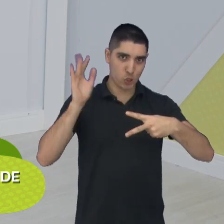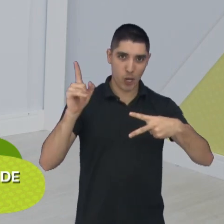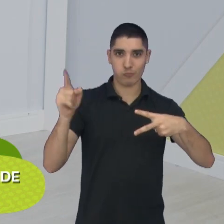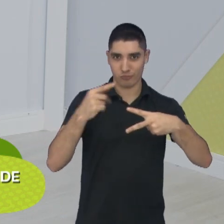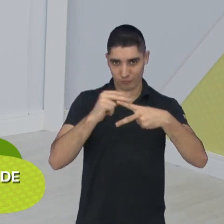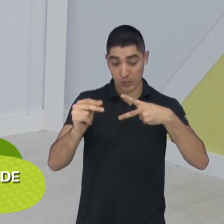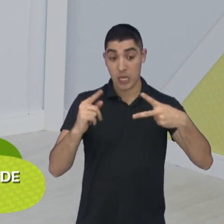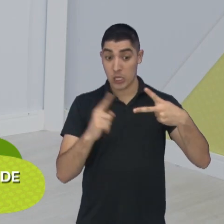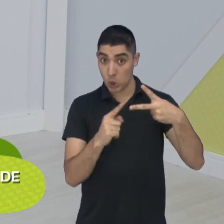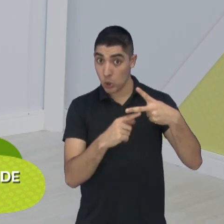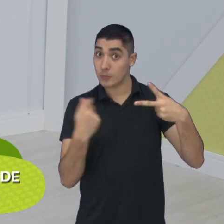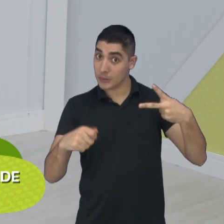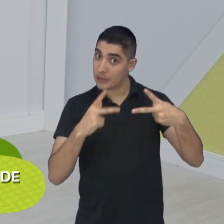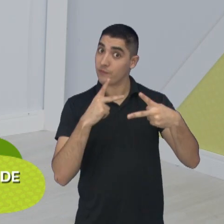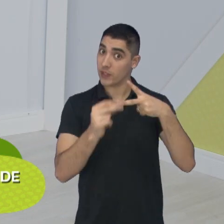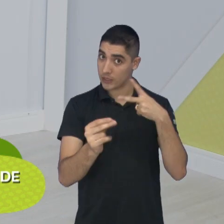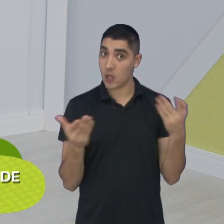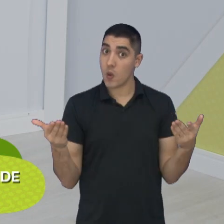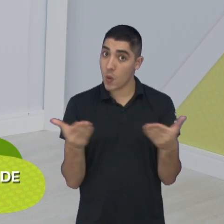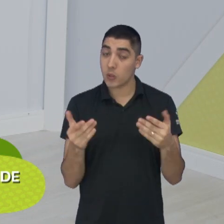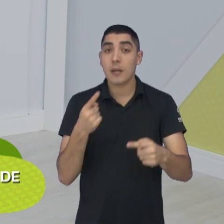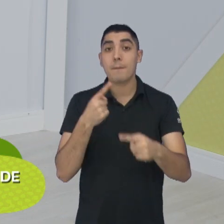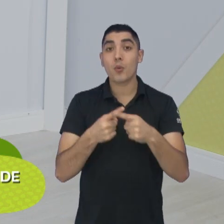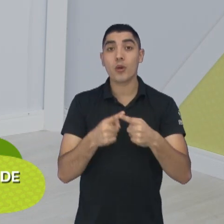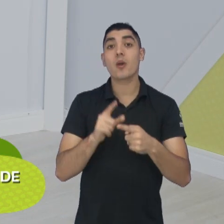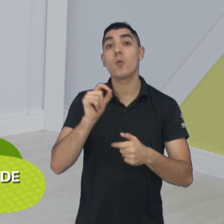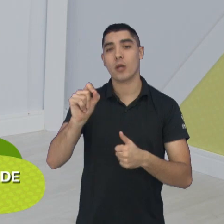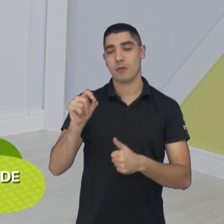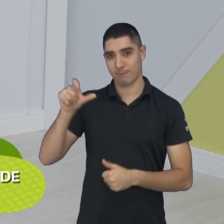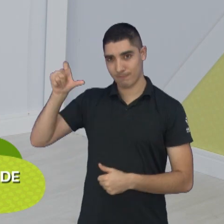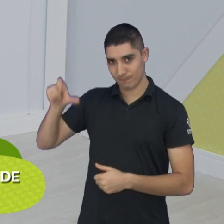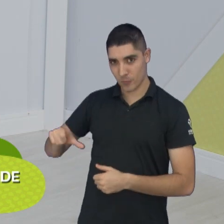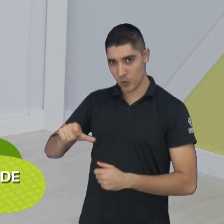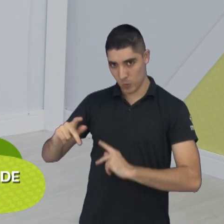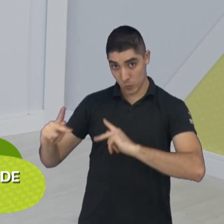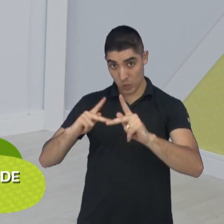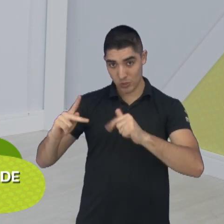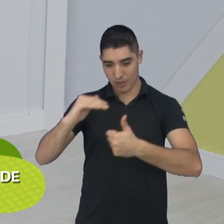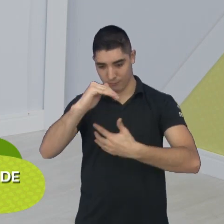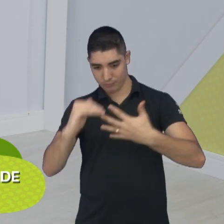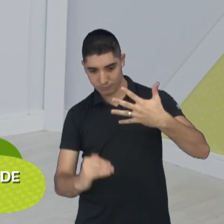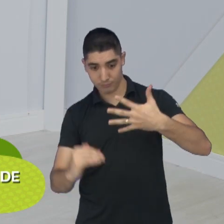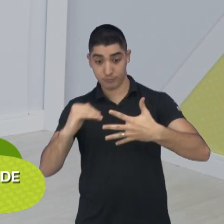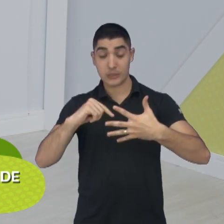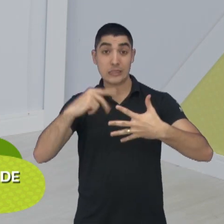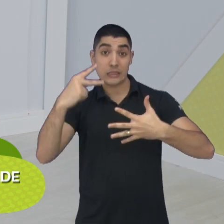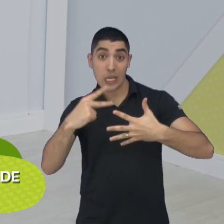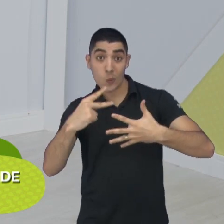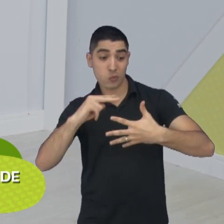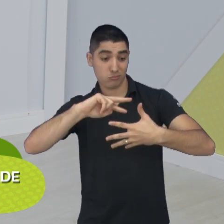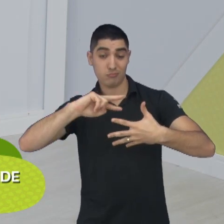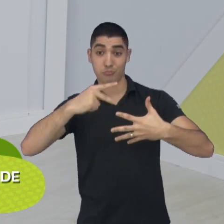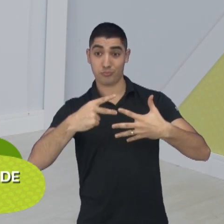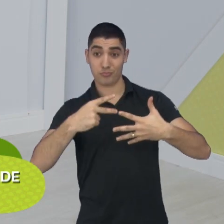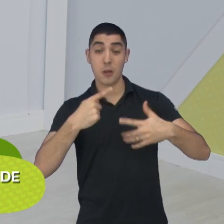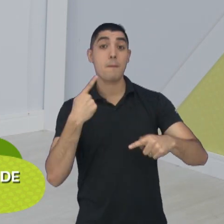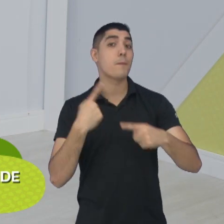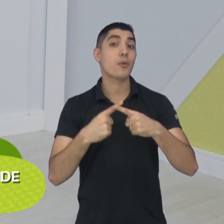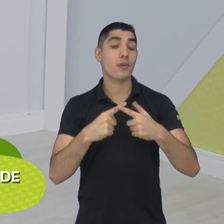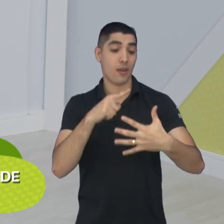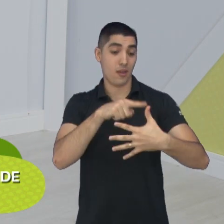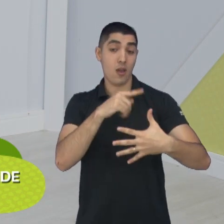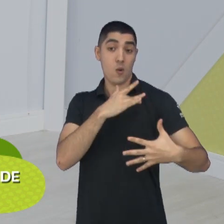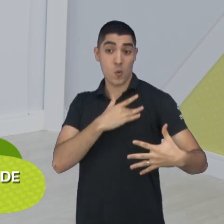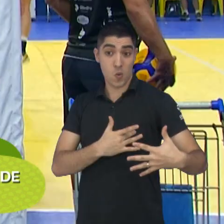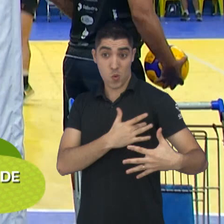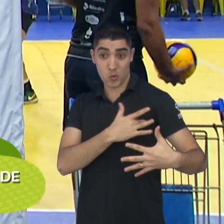da vitória, hein? Porque neste momento o time do técnico Carlos Chuan, que é o atual segundo colocado, caiu da tabela, hein? Porque o Cruzeiro